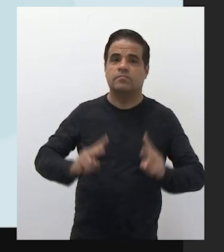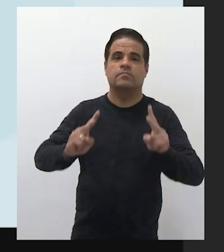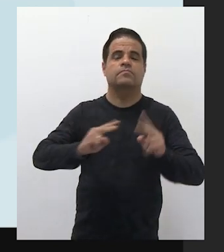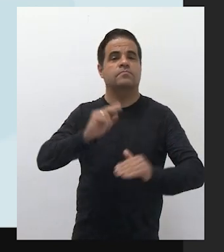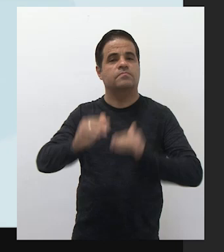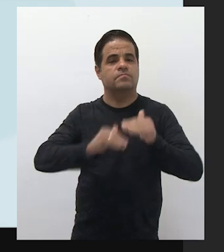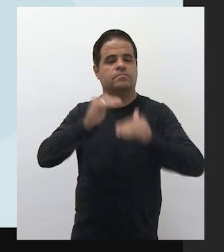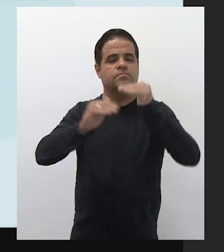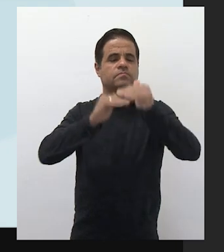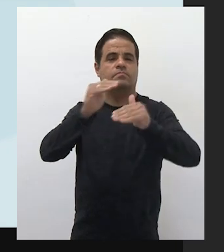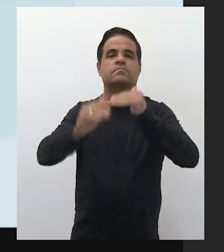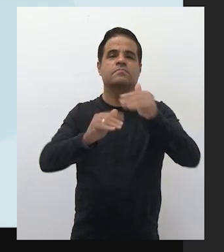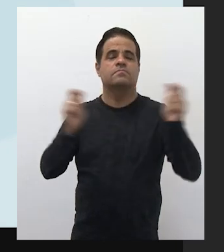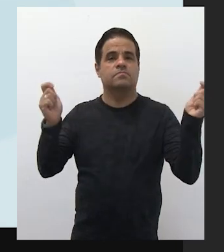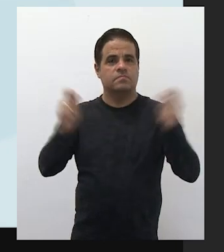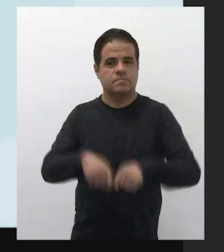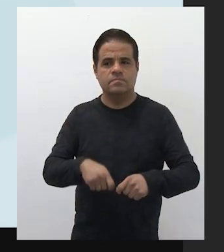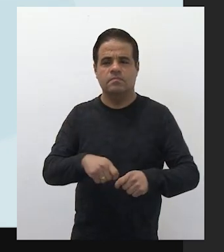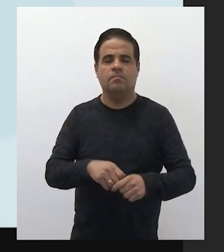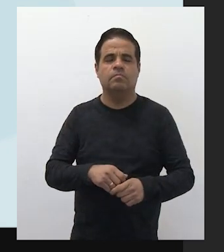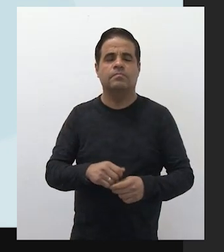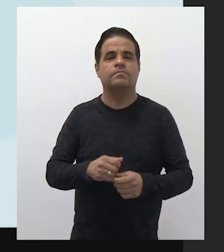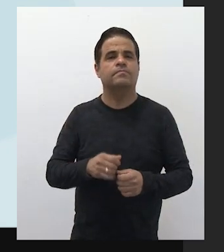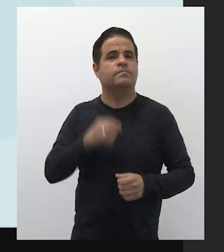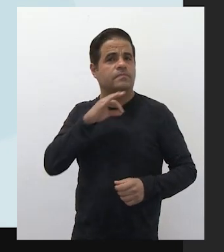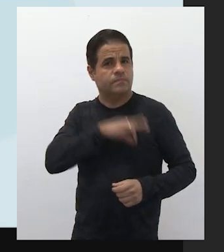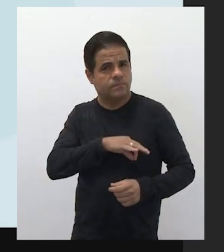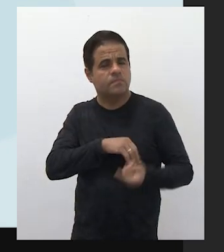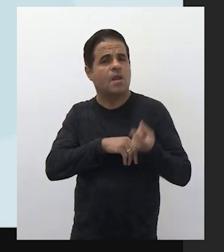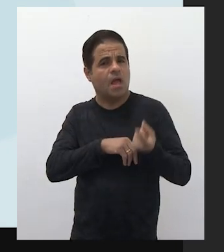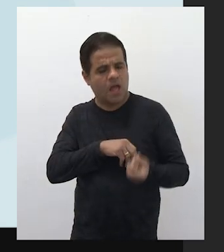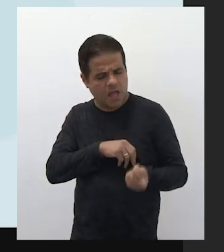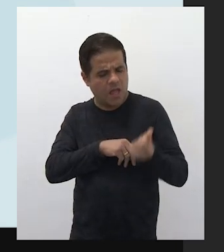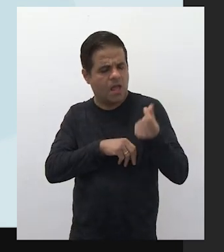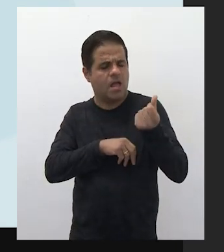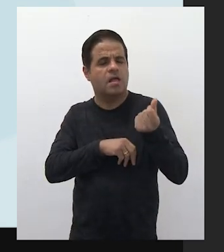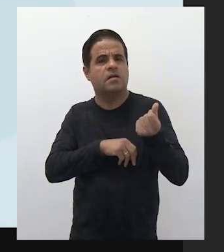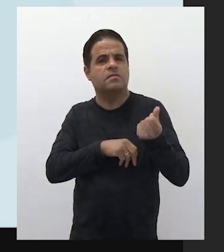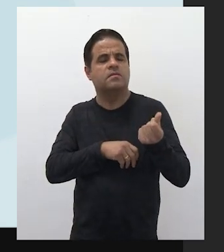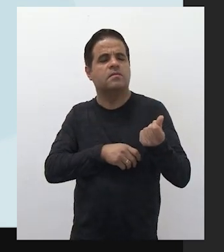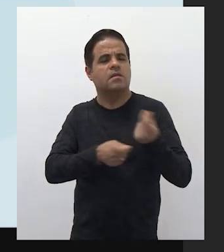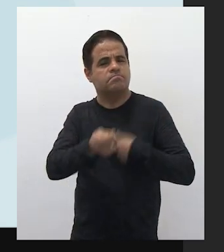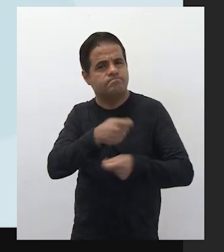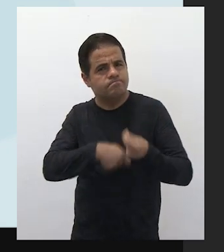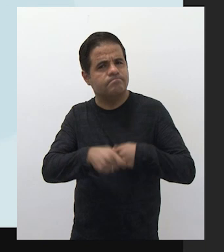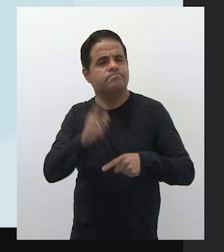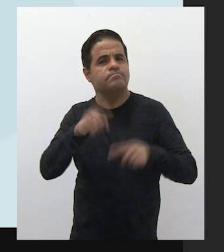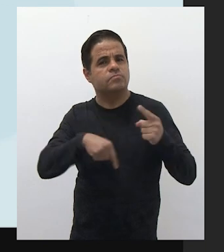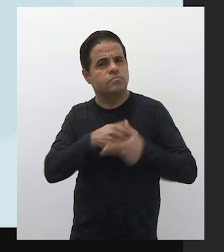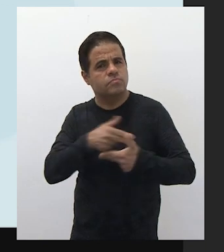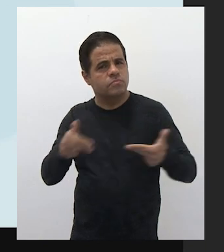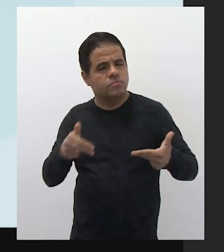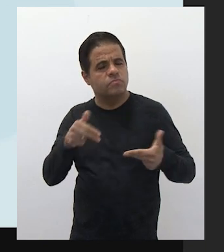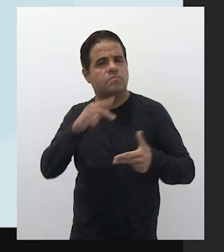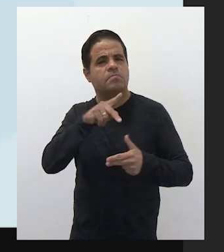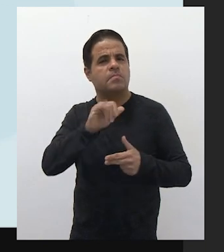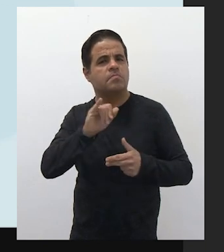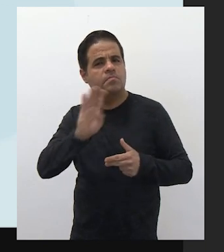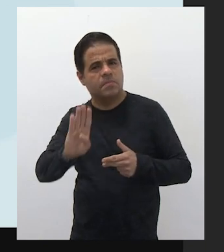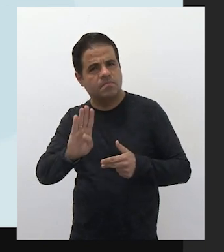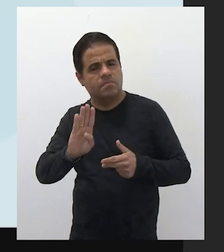seu patrimônio, a renda per capita, né, o produto interno bruto,